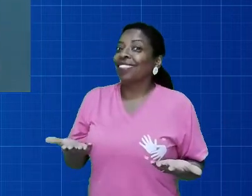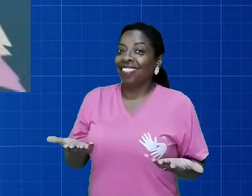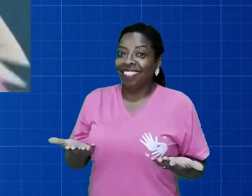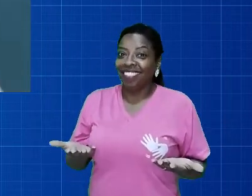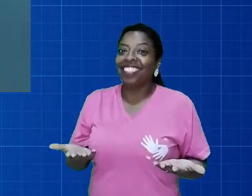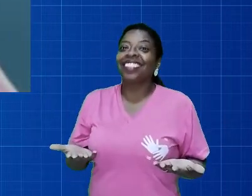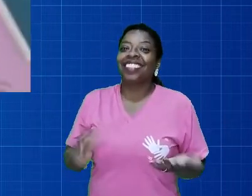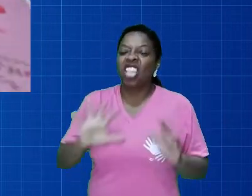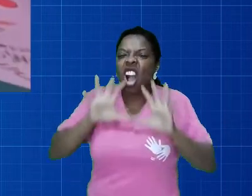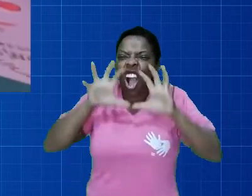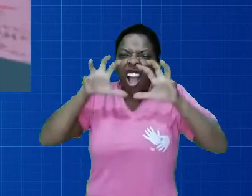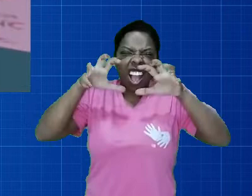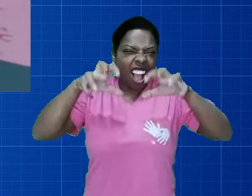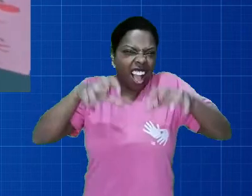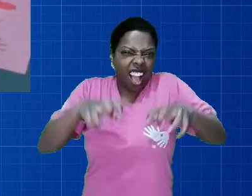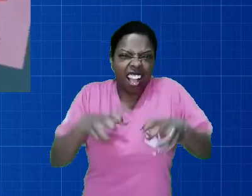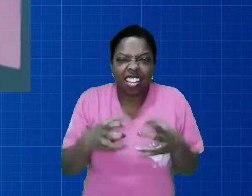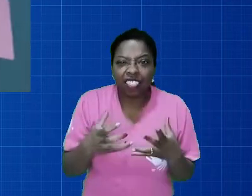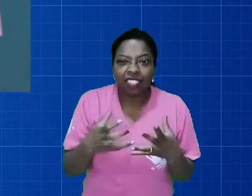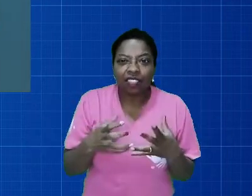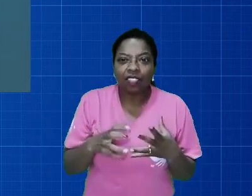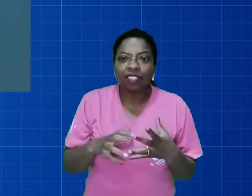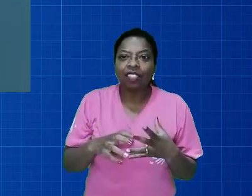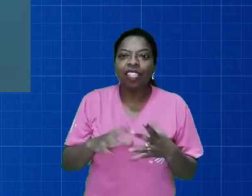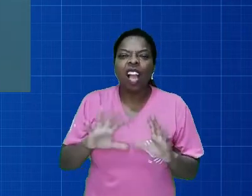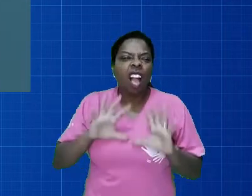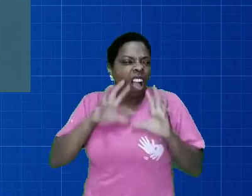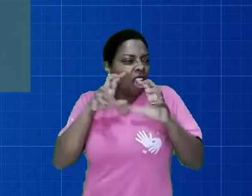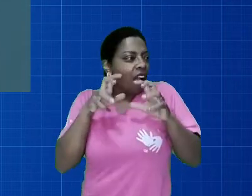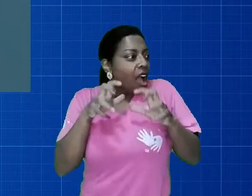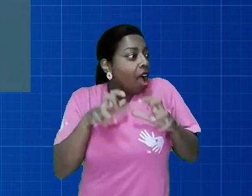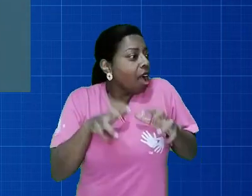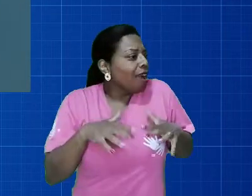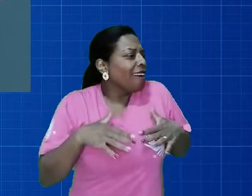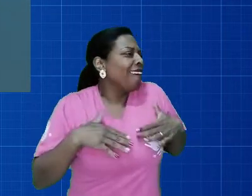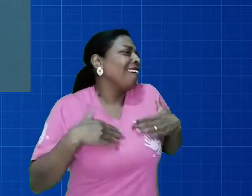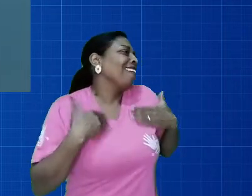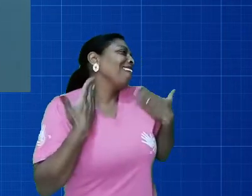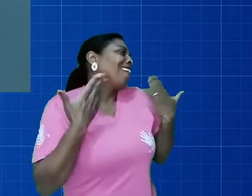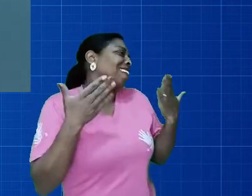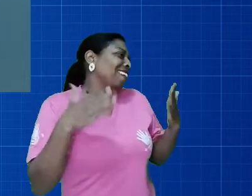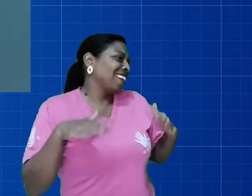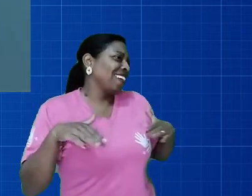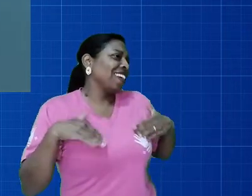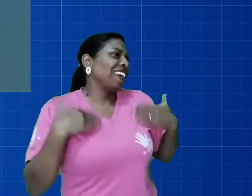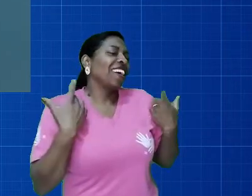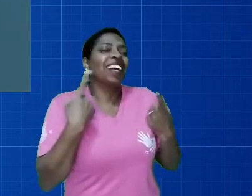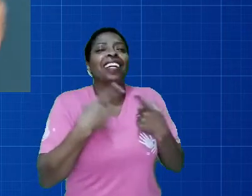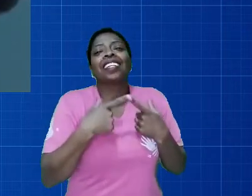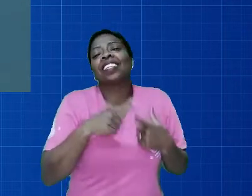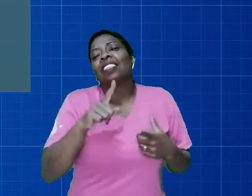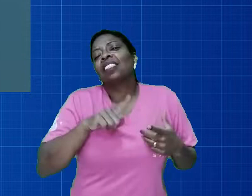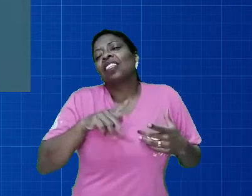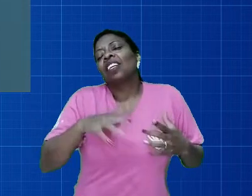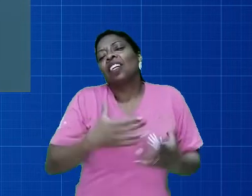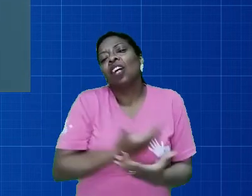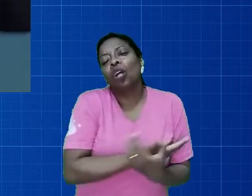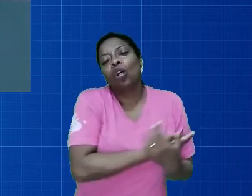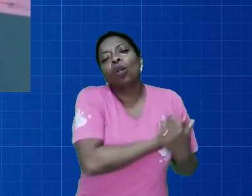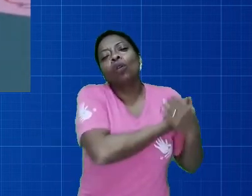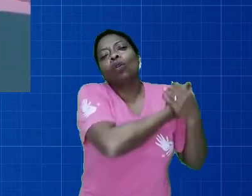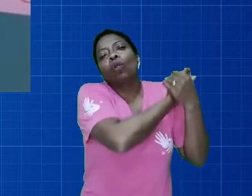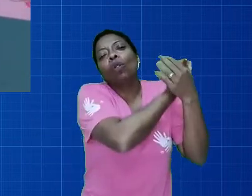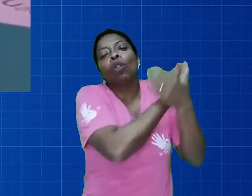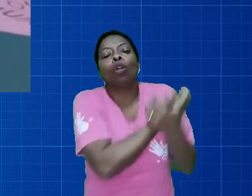Da onça, que contente ficou ao ouvir o suave e discreto zunido do